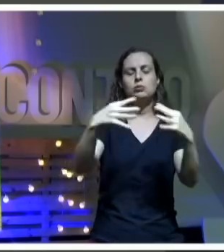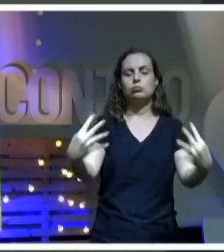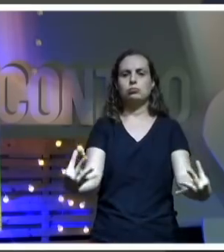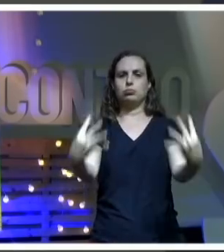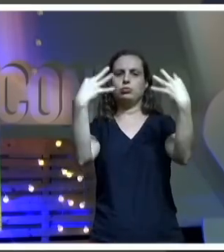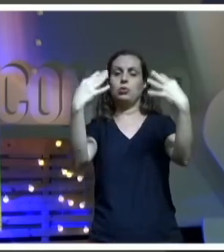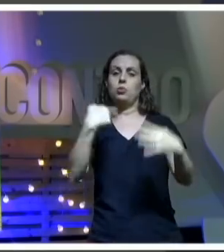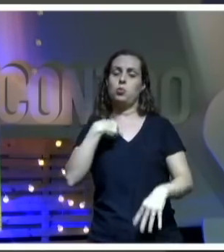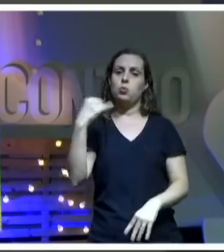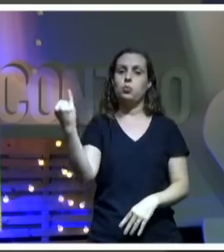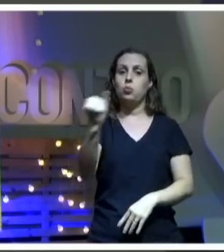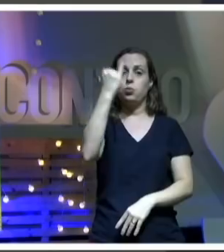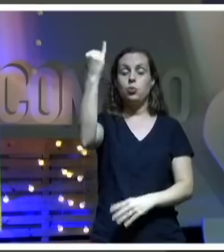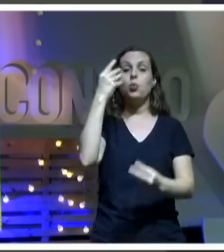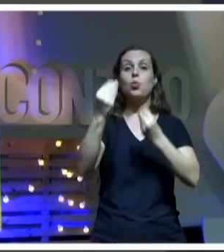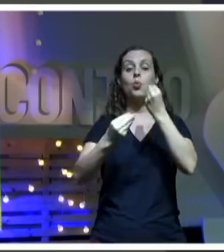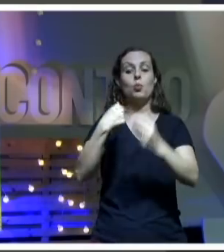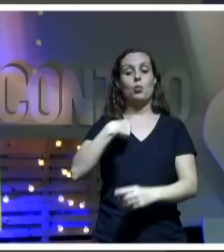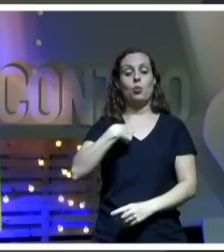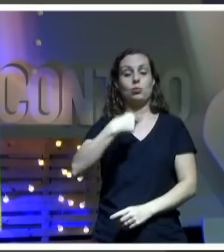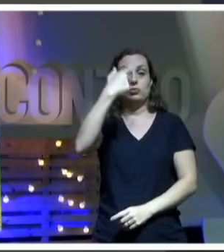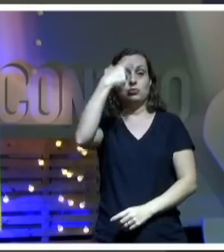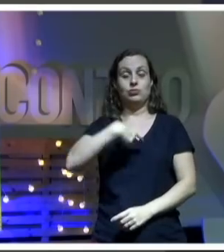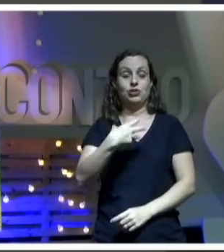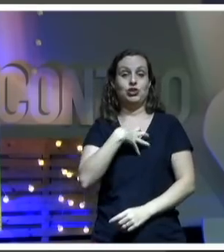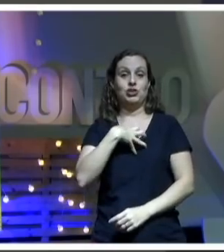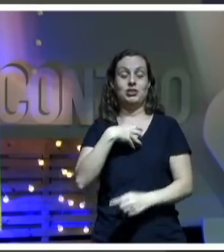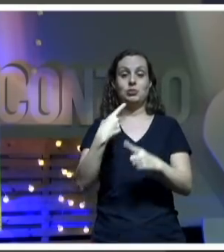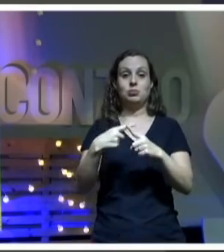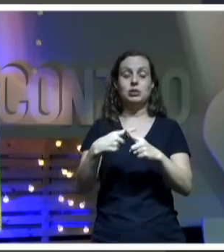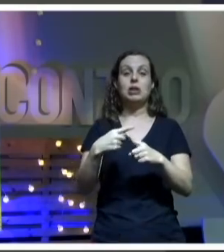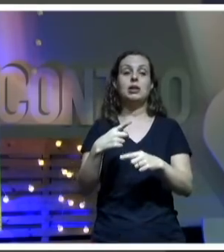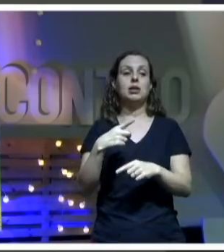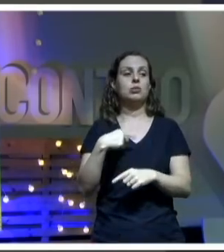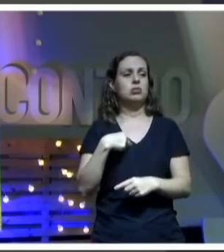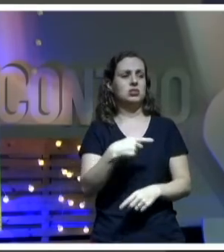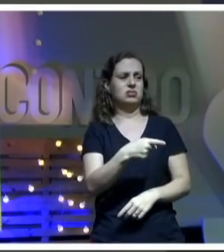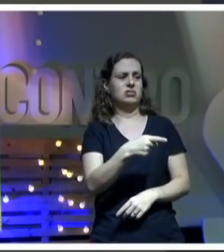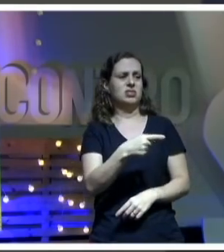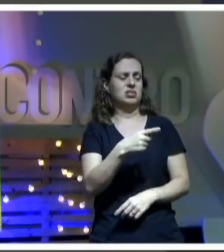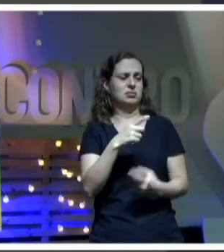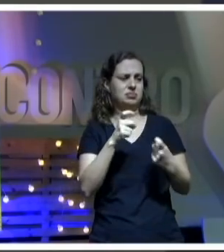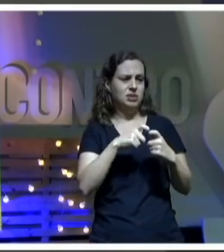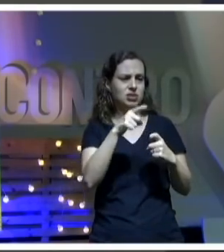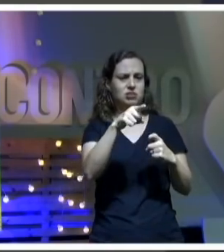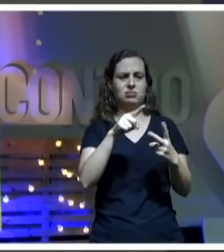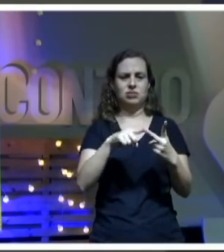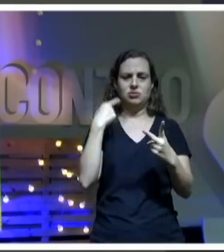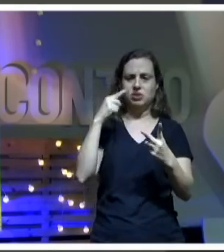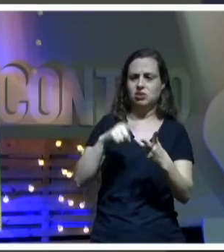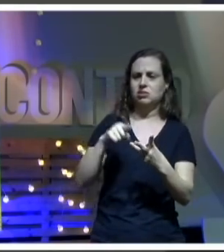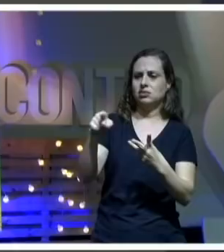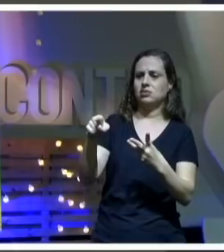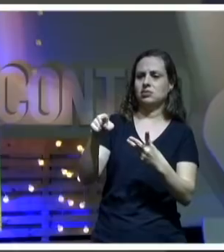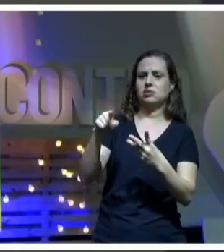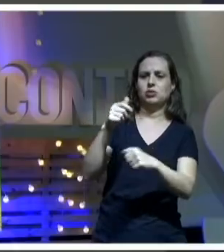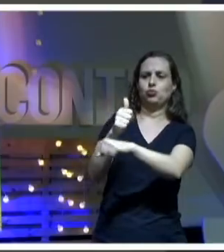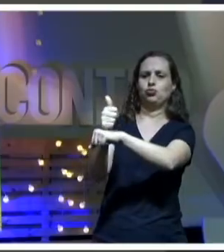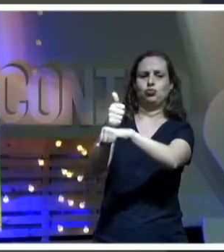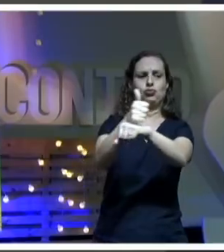ele vai se comportar e vai se colocar diante de uma igreja que ele tem médicos advogados engenheiros e ele é só um pastor só estudou